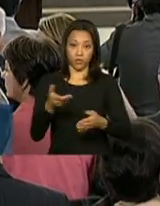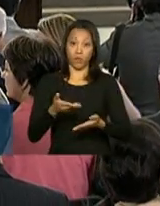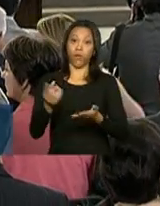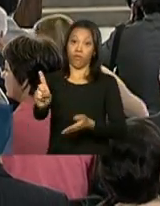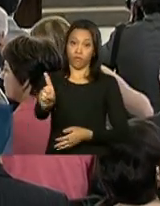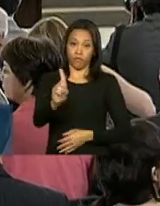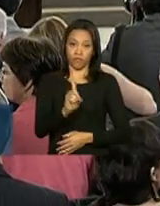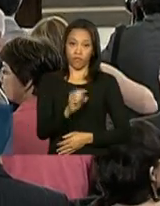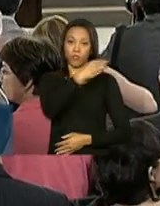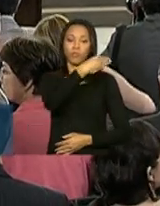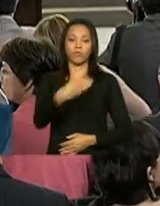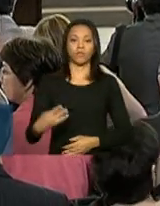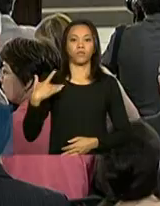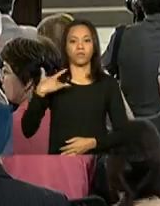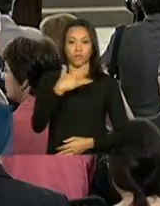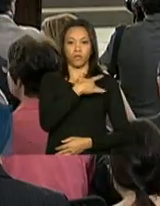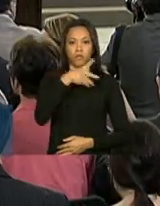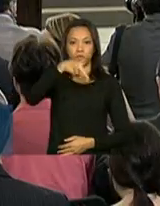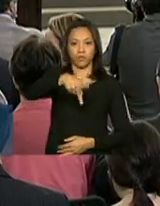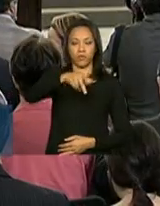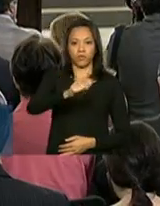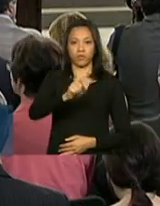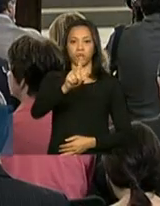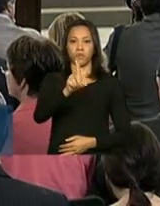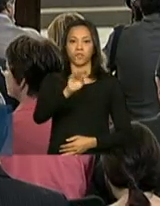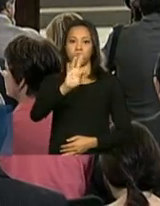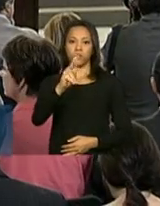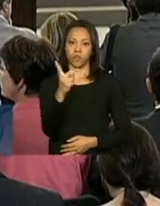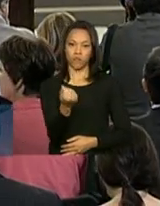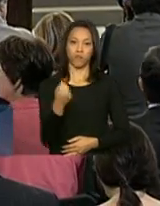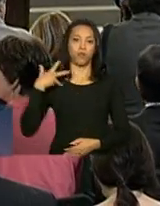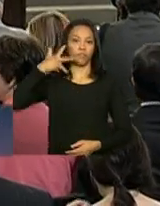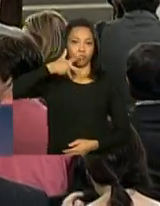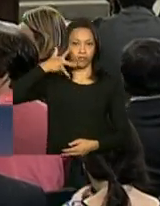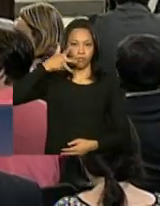da Saúde, Alexandre Padilha, a fazer uso da palavra.